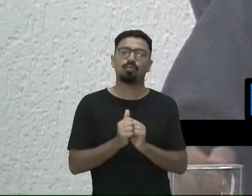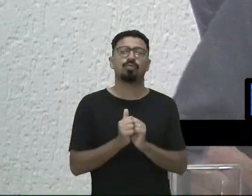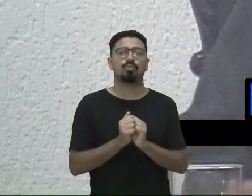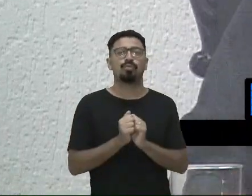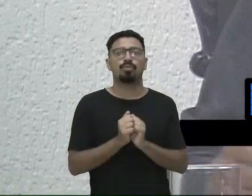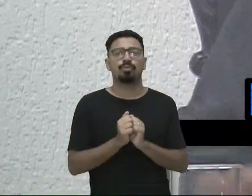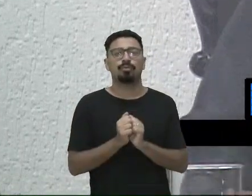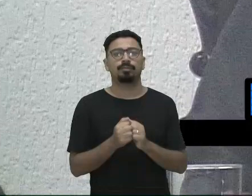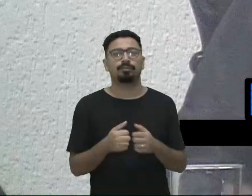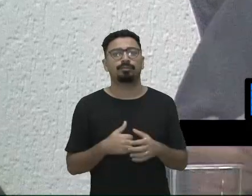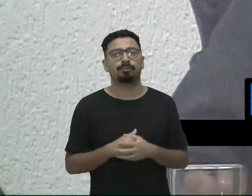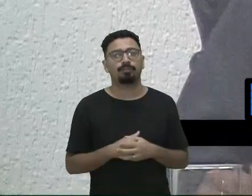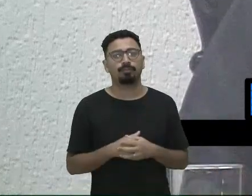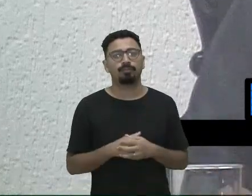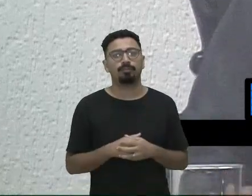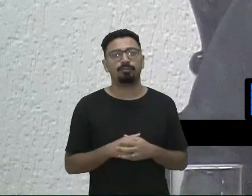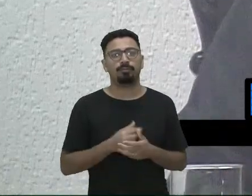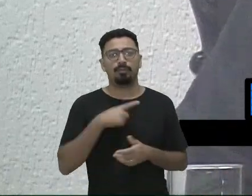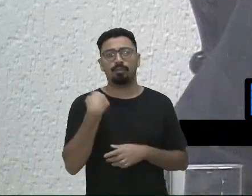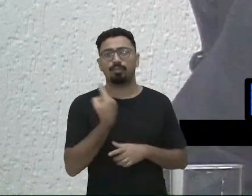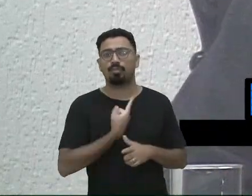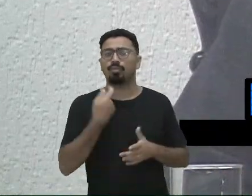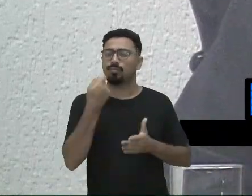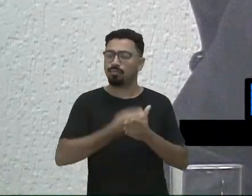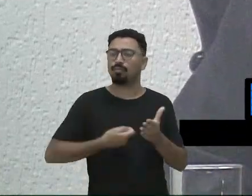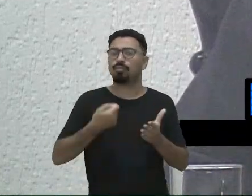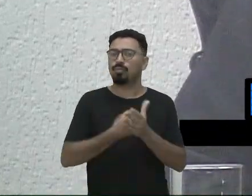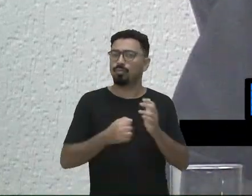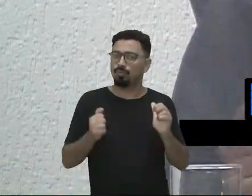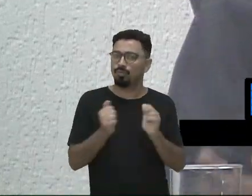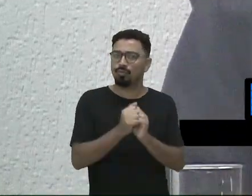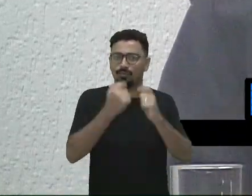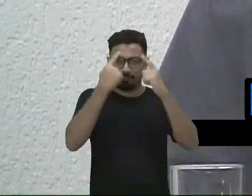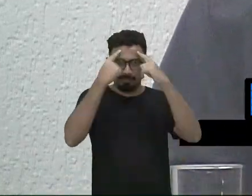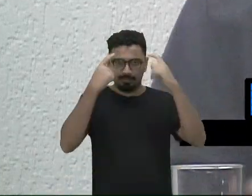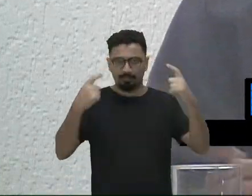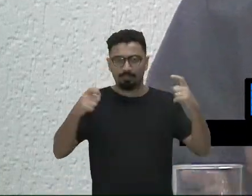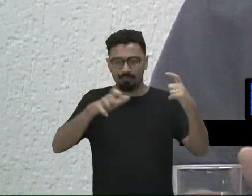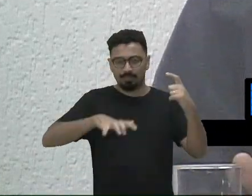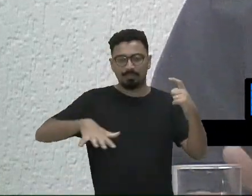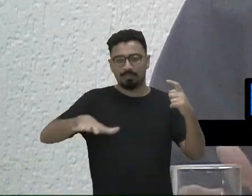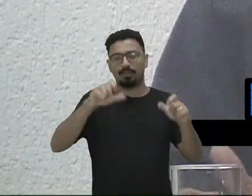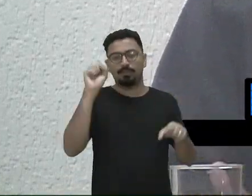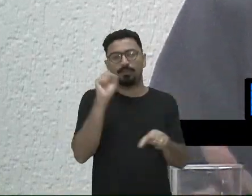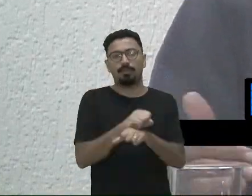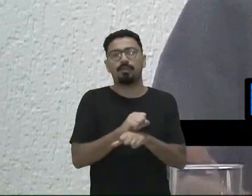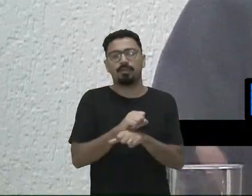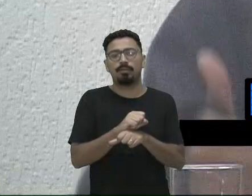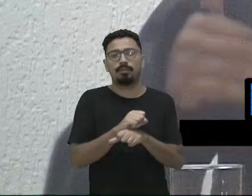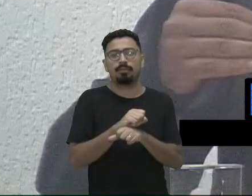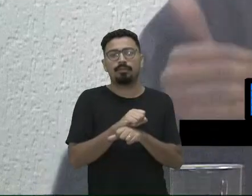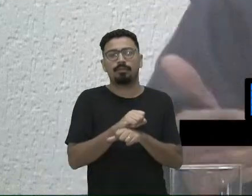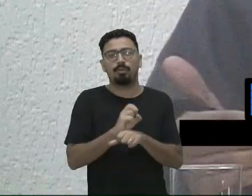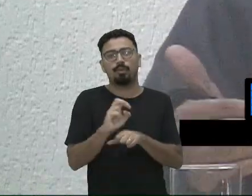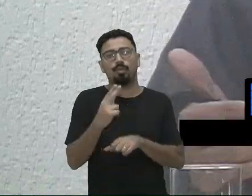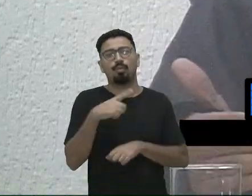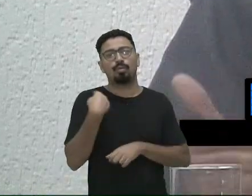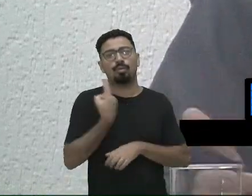juntos, e a gente vai lutar juntos para que essas violências, esses espaços de violência não aconteçam mais. Ou que a